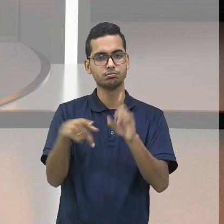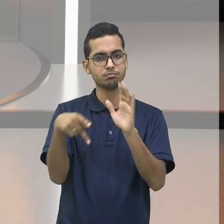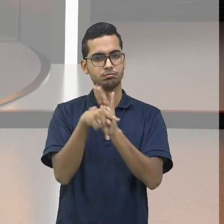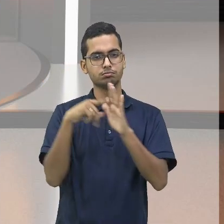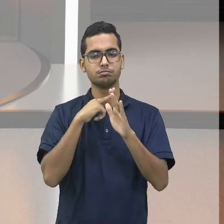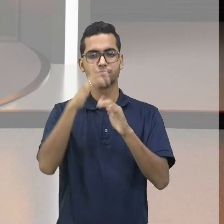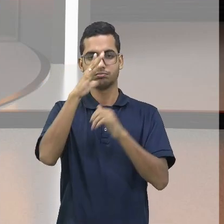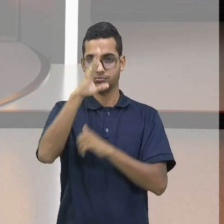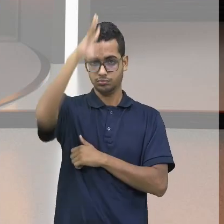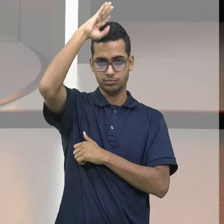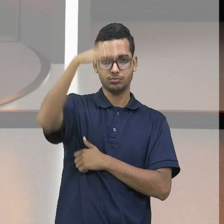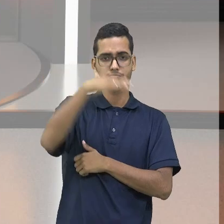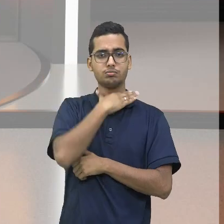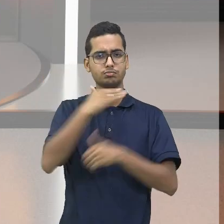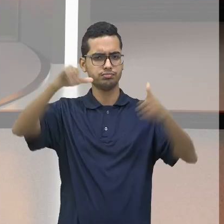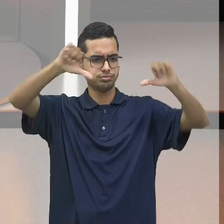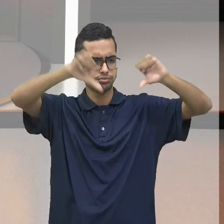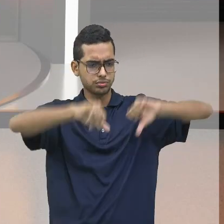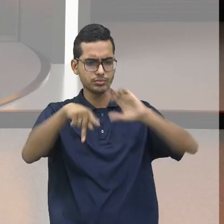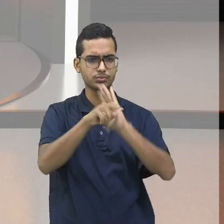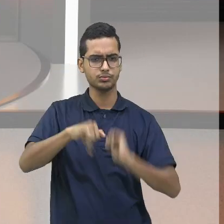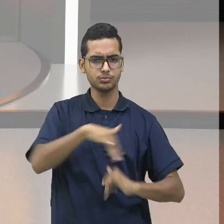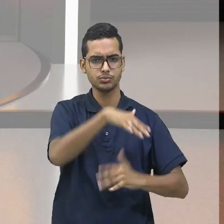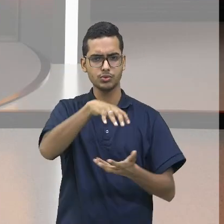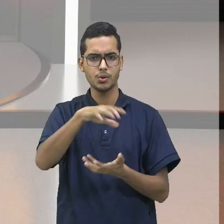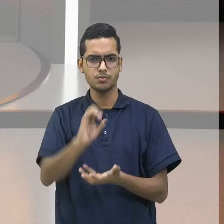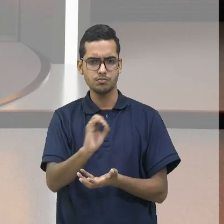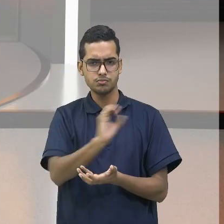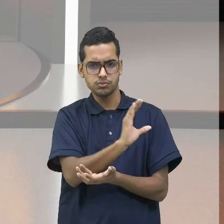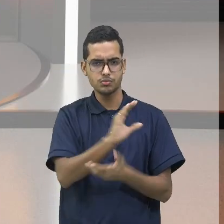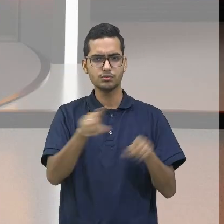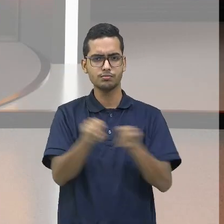do Ocidente, você compreende essa